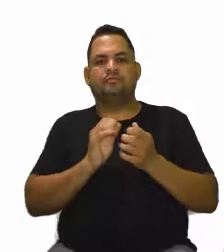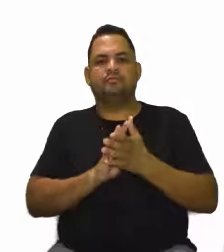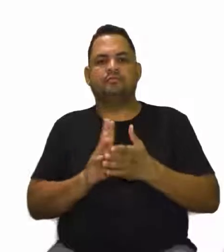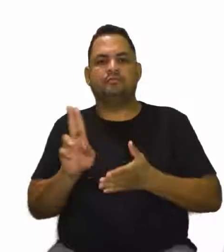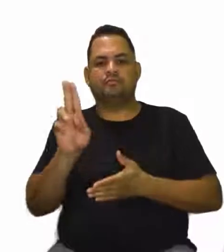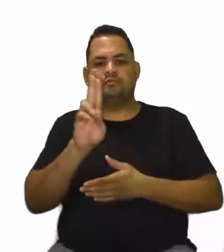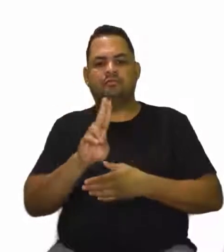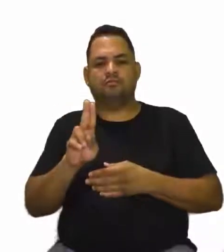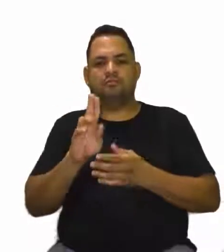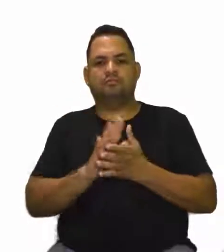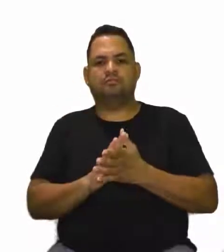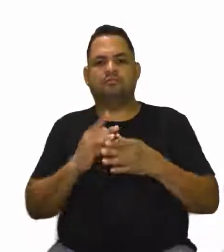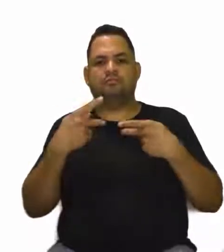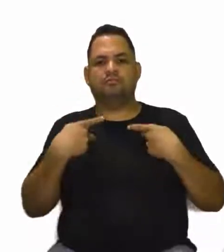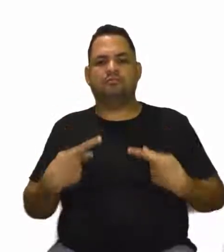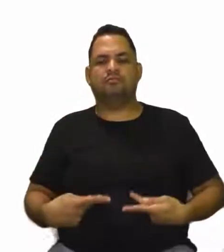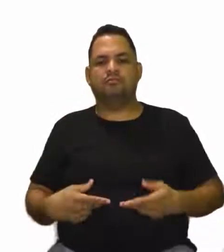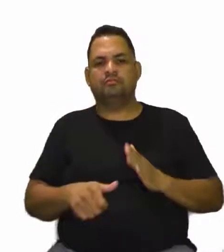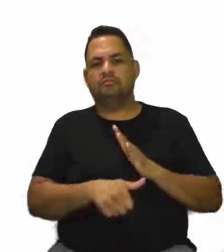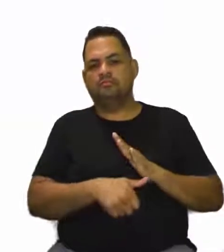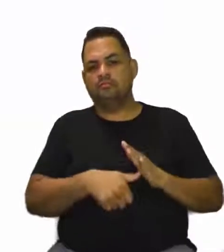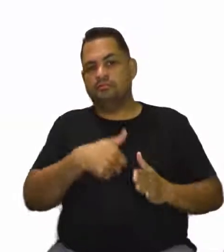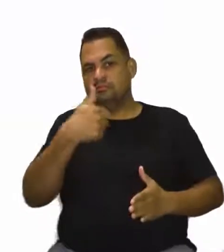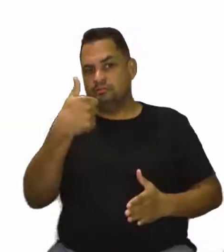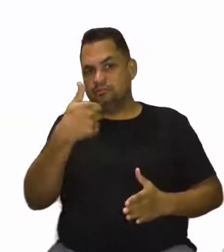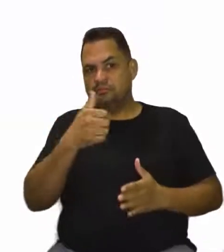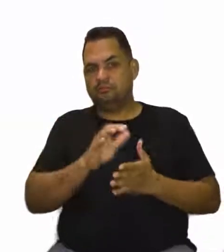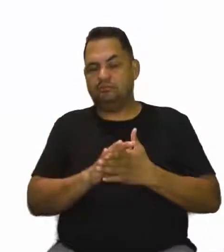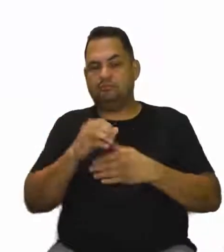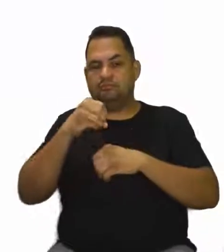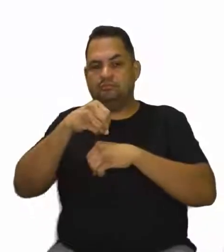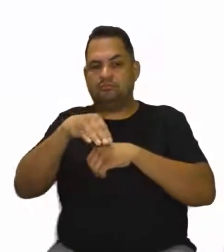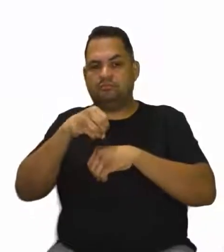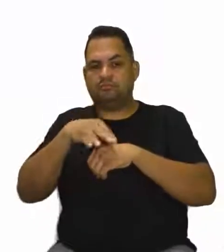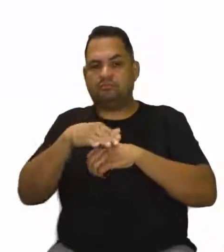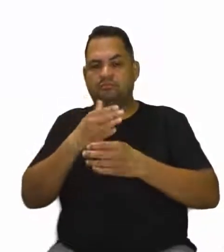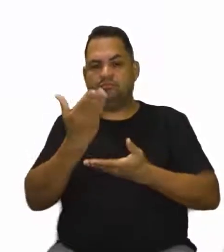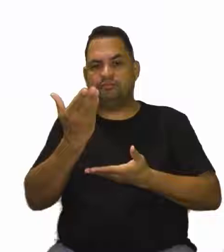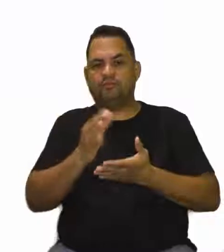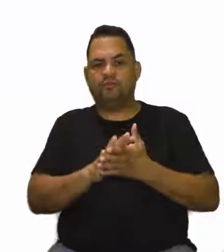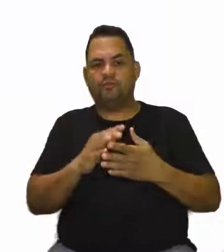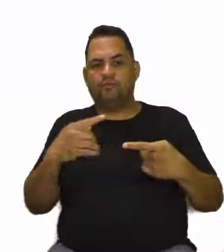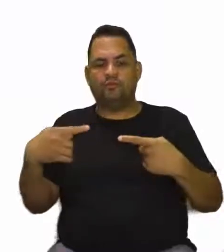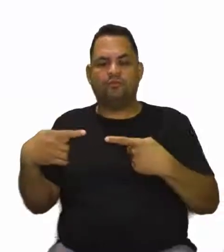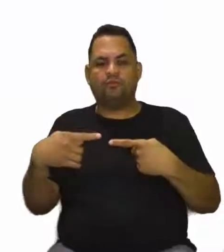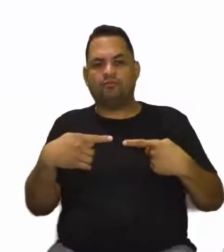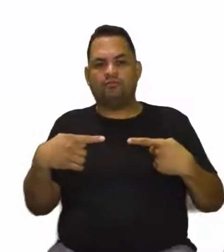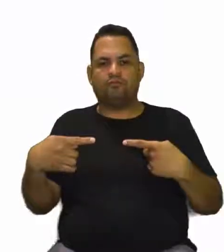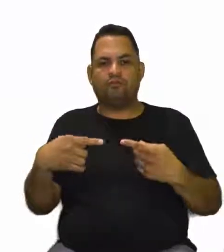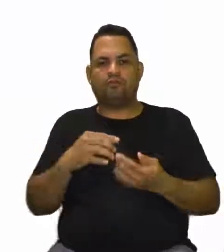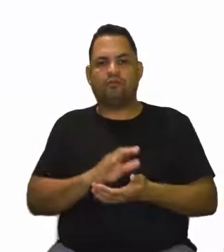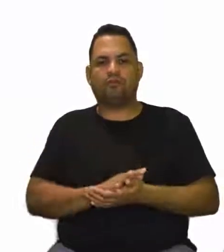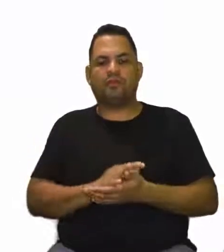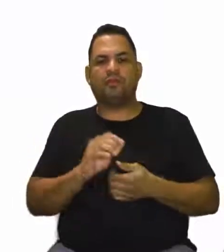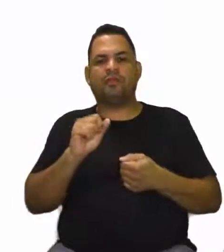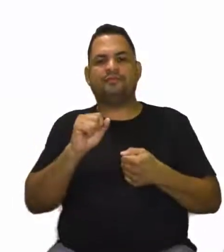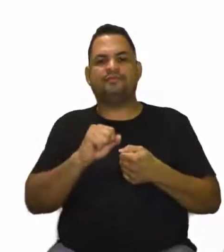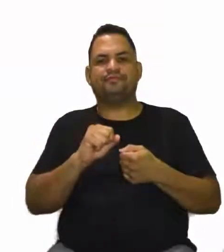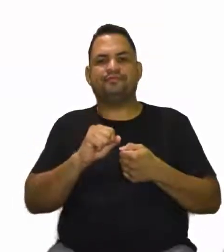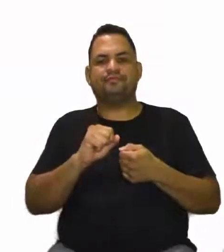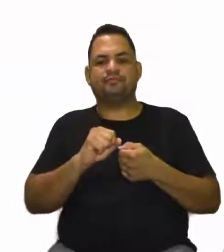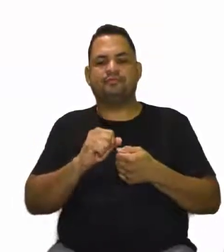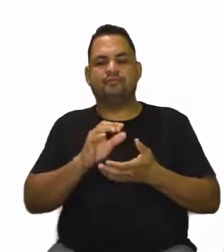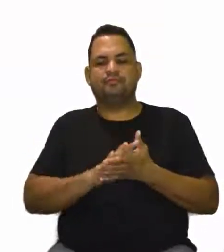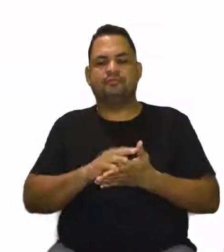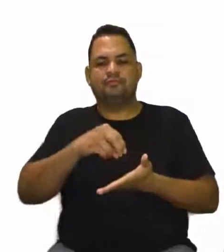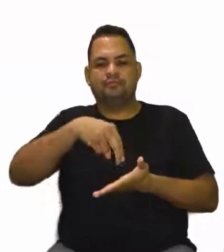exercícios físicos. Então, a primeira dica que eu vou dar para vocês, e aí é uma dica com relação à realização do